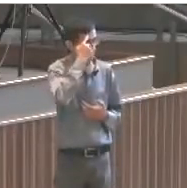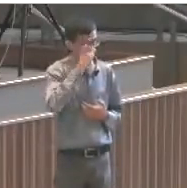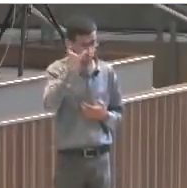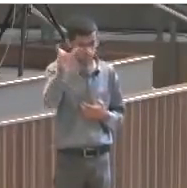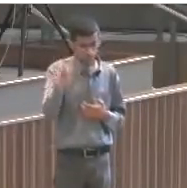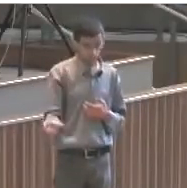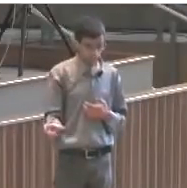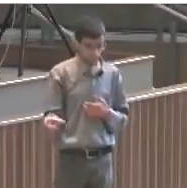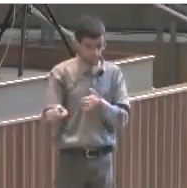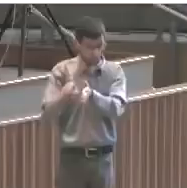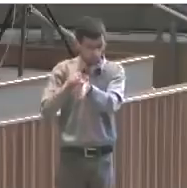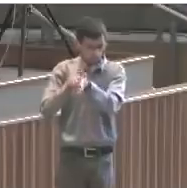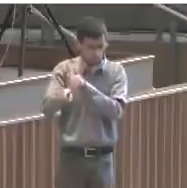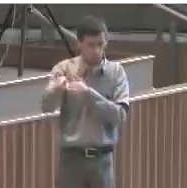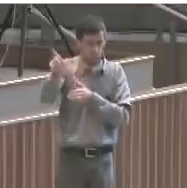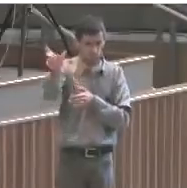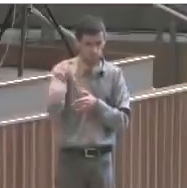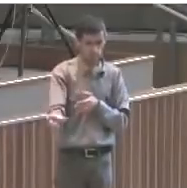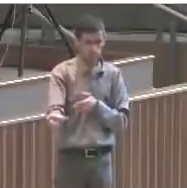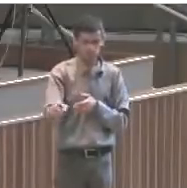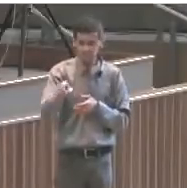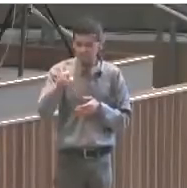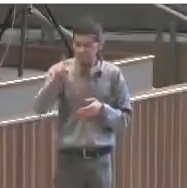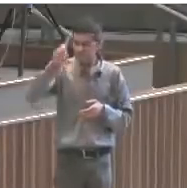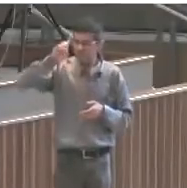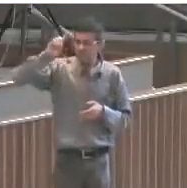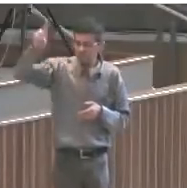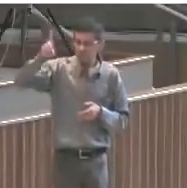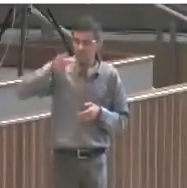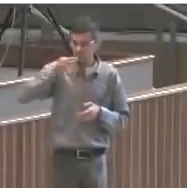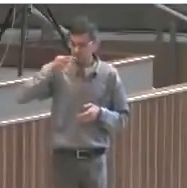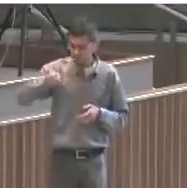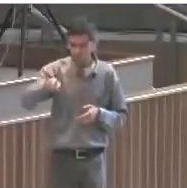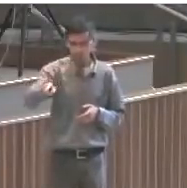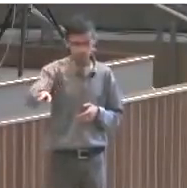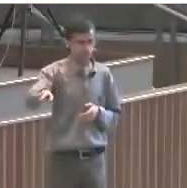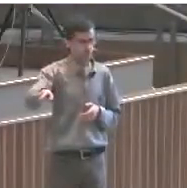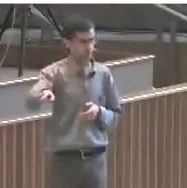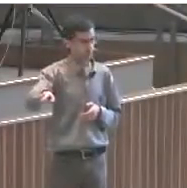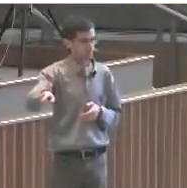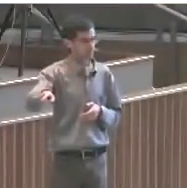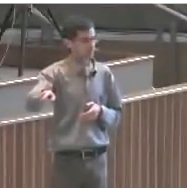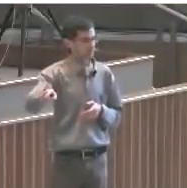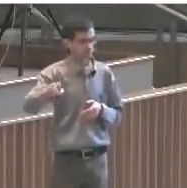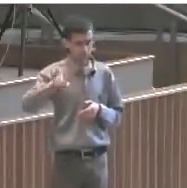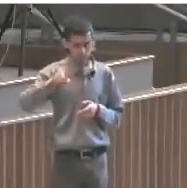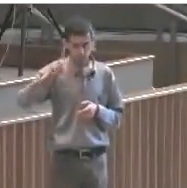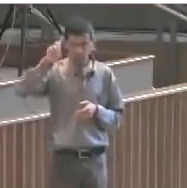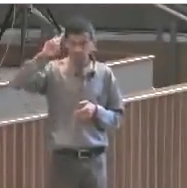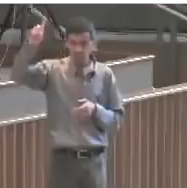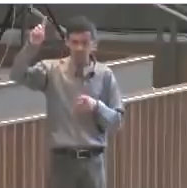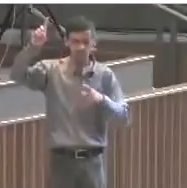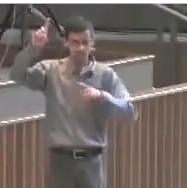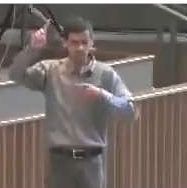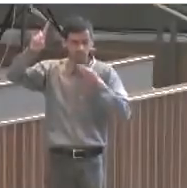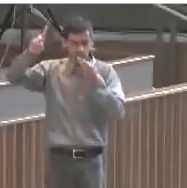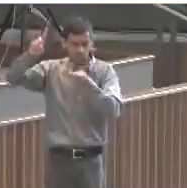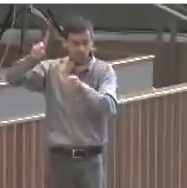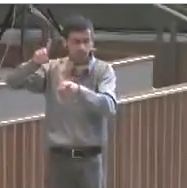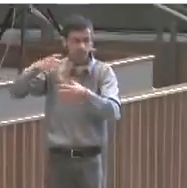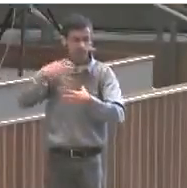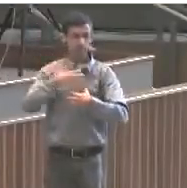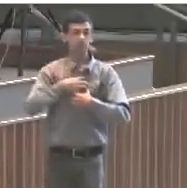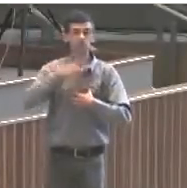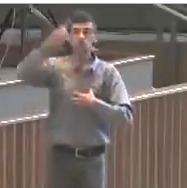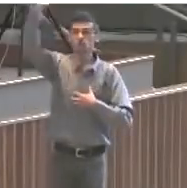direita sua esquerda deus tem falado com você deus tem falado com você você tem ouvido a